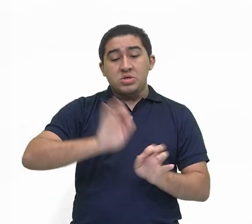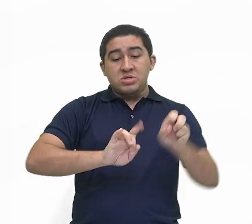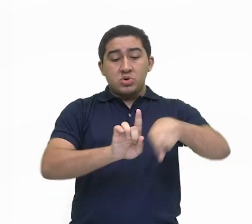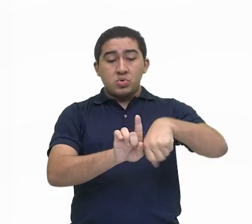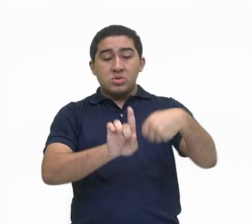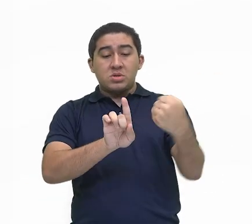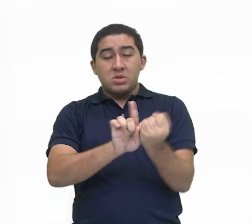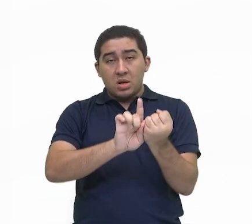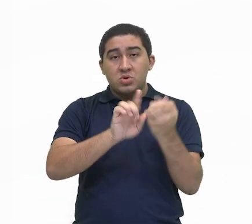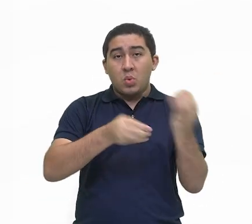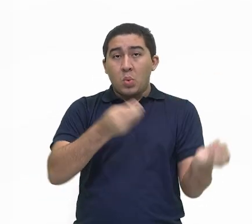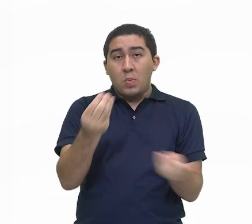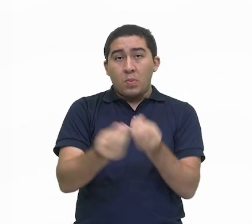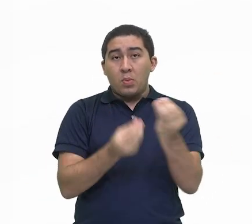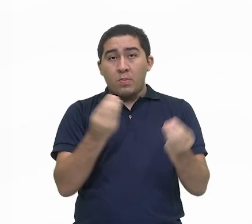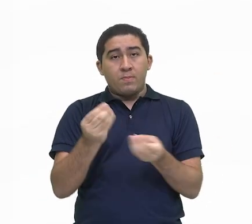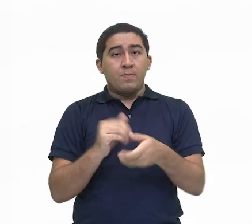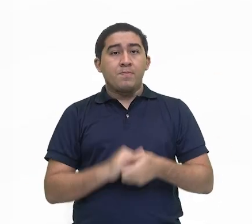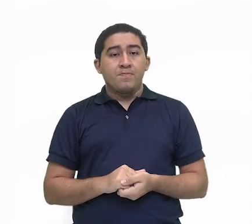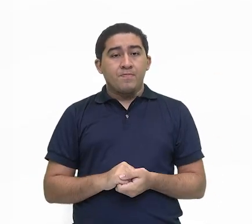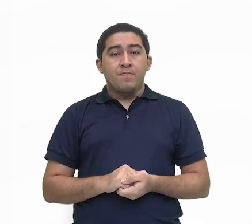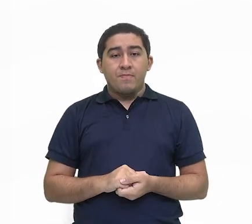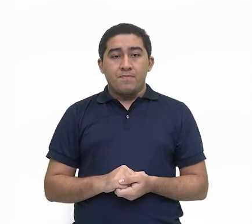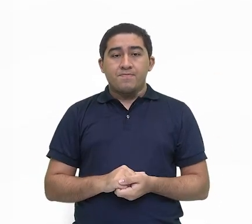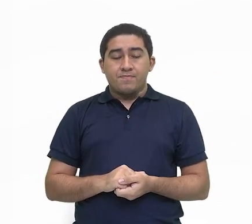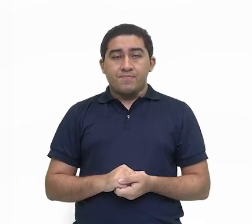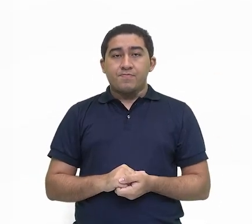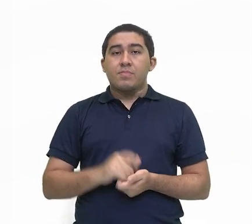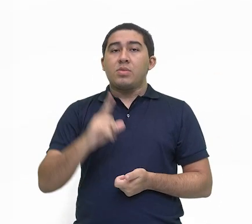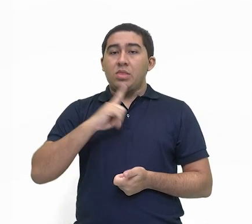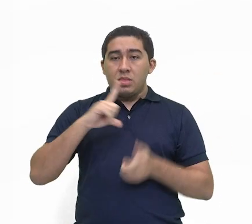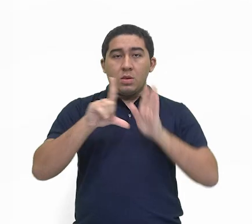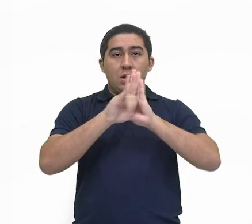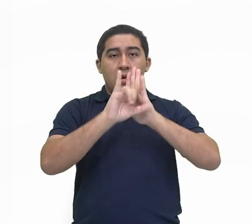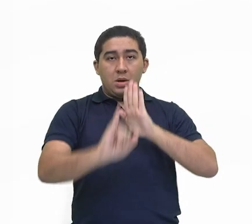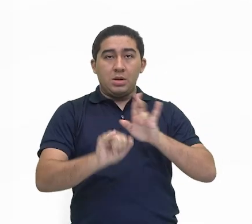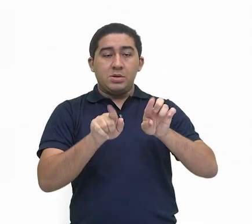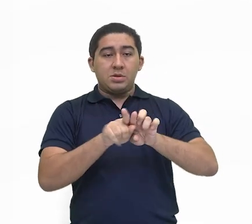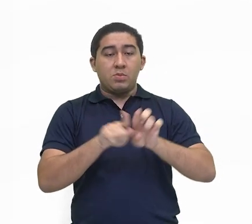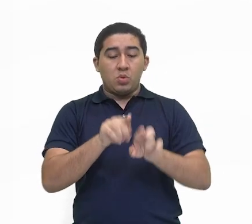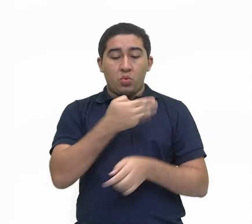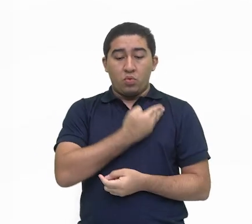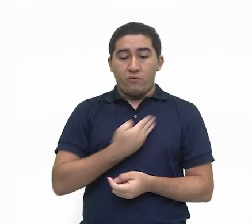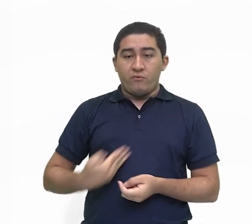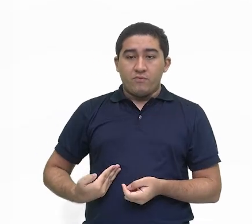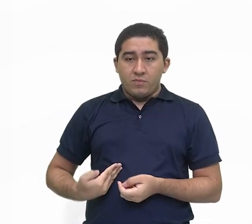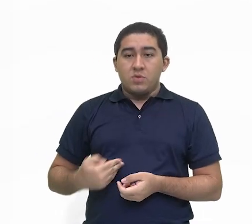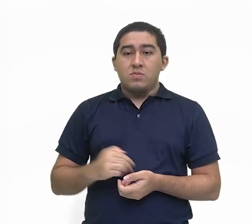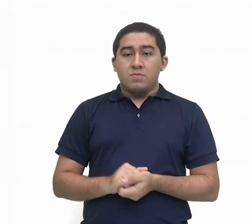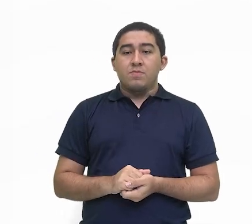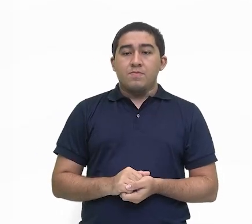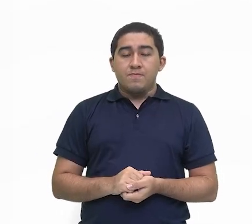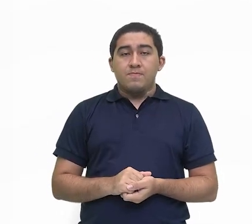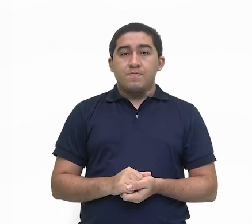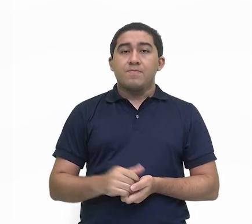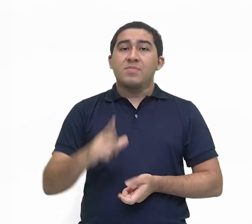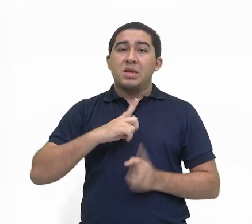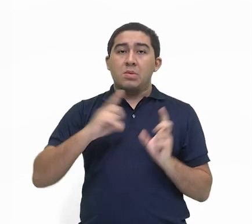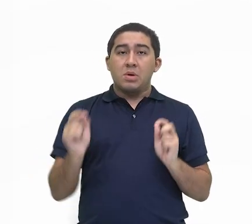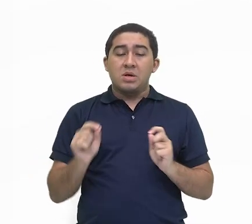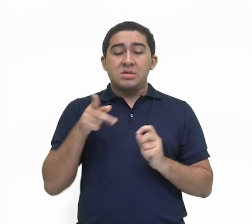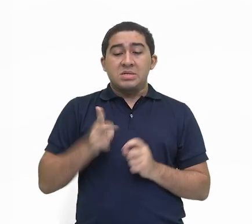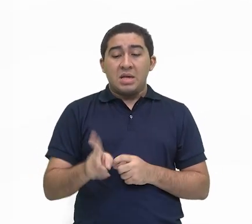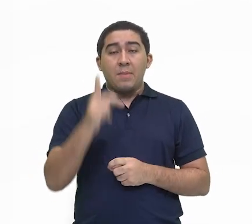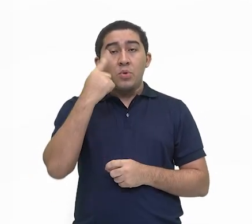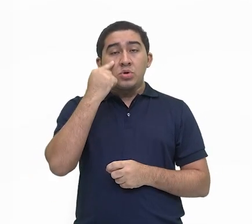polis, a cidade, com suas leis, com seus governos, né, defendendo essa busca